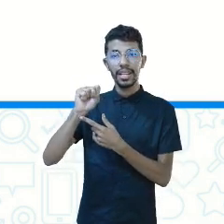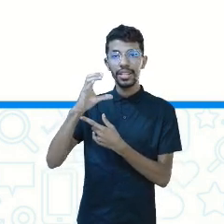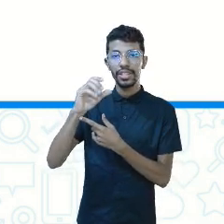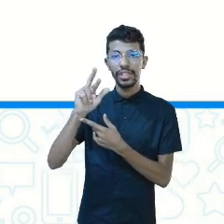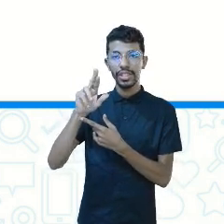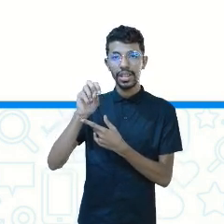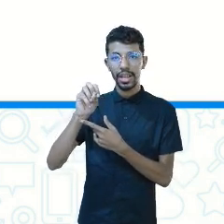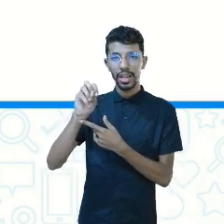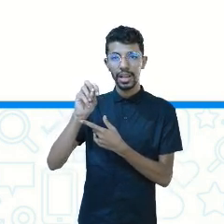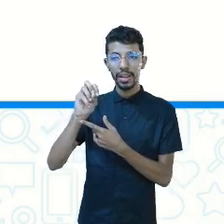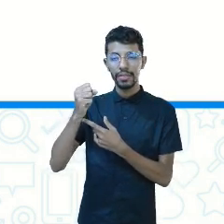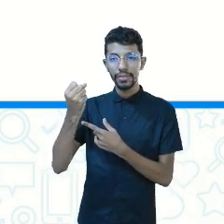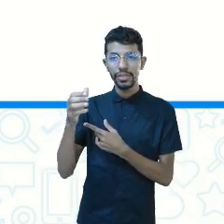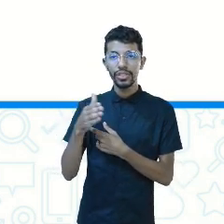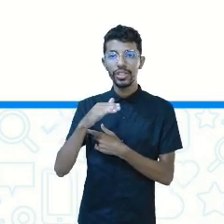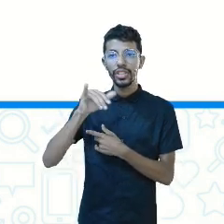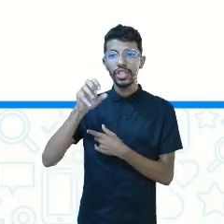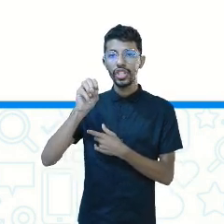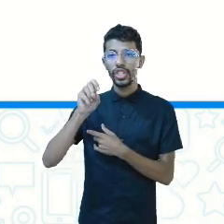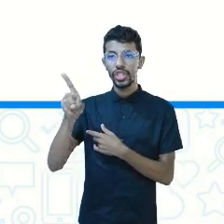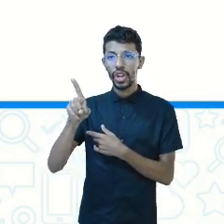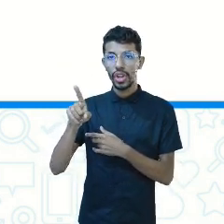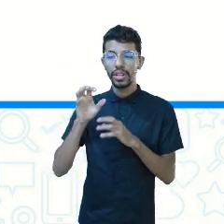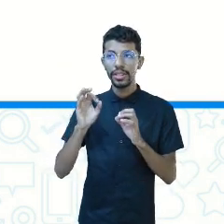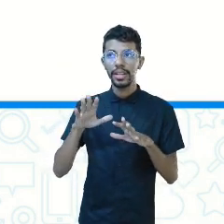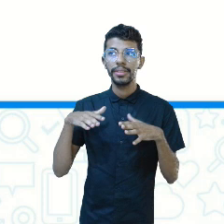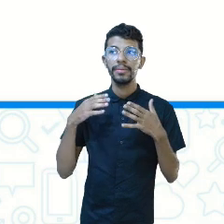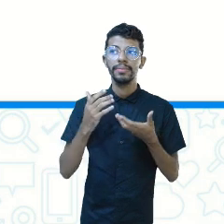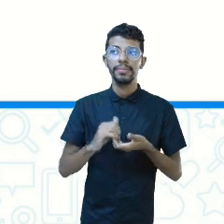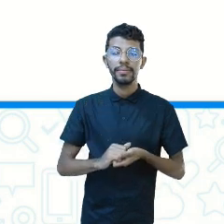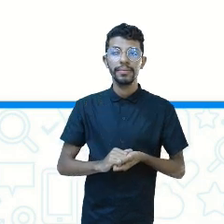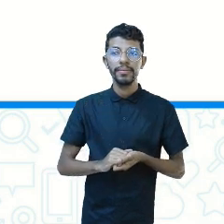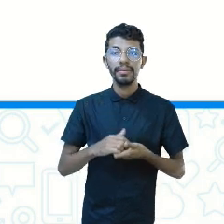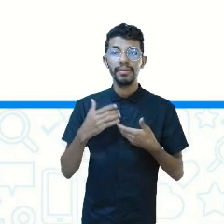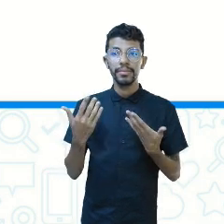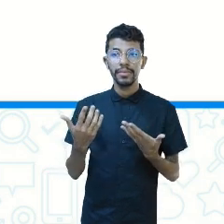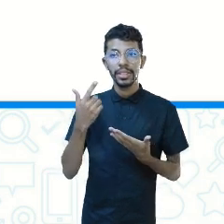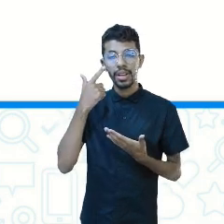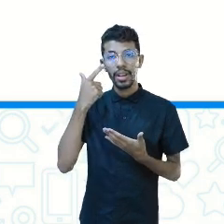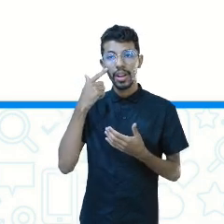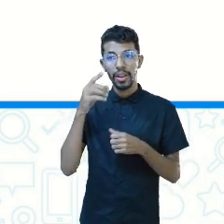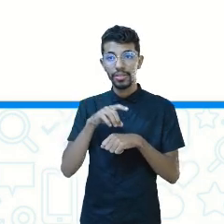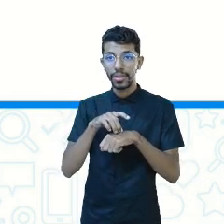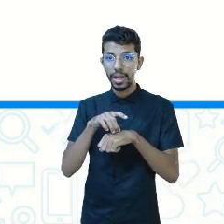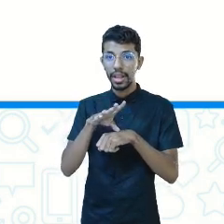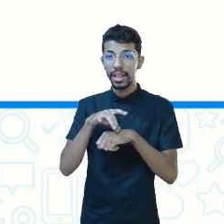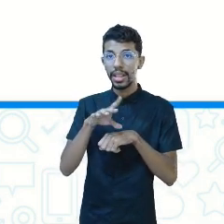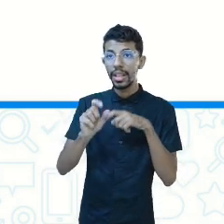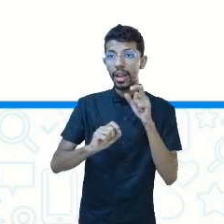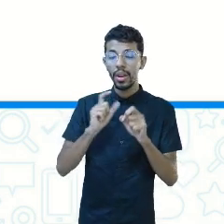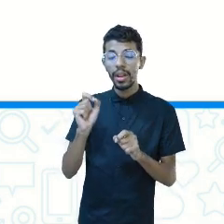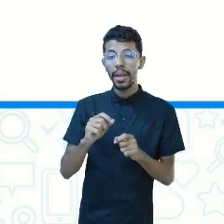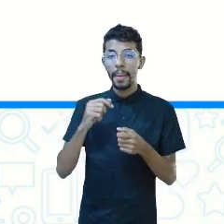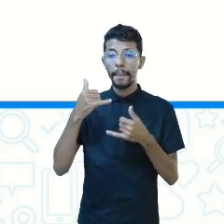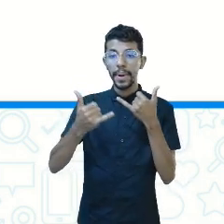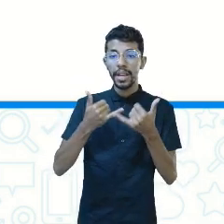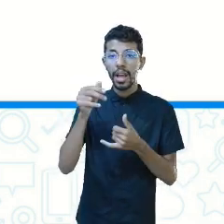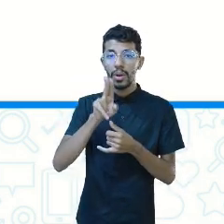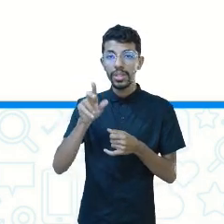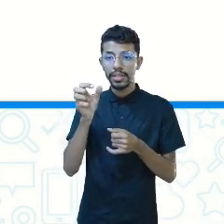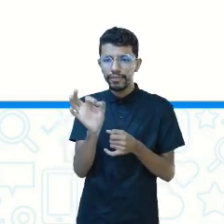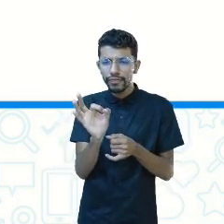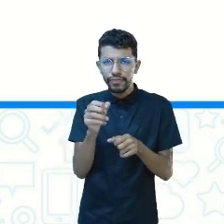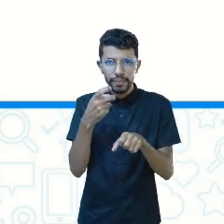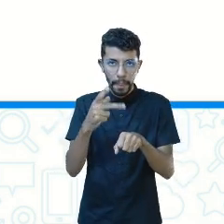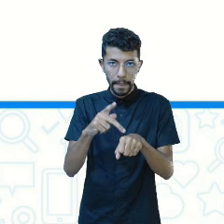é, então, aqui ele sugere brincar com uma pedrinha, mas você pode pegar, a gente até já